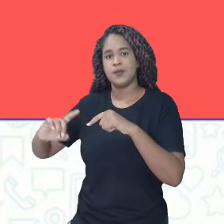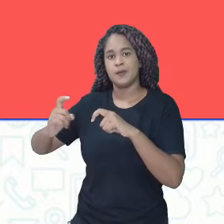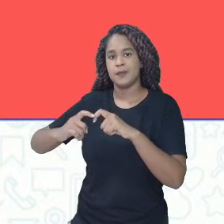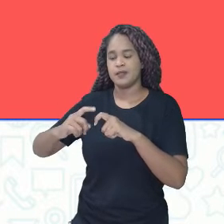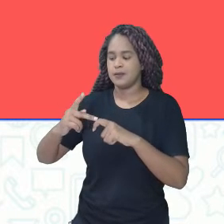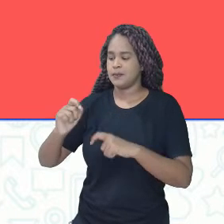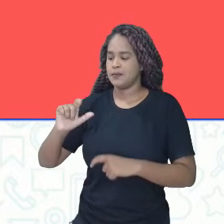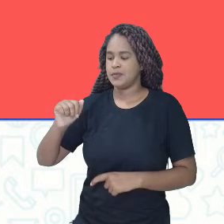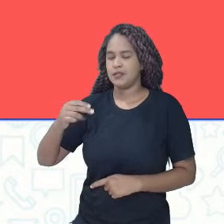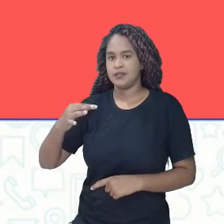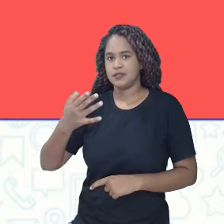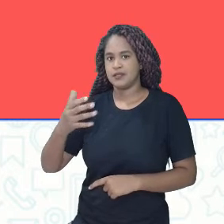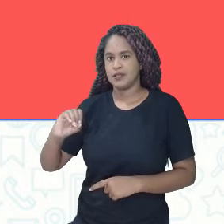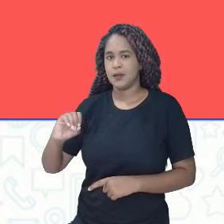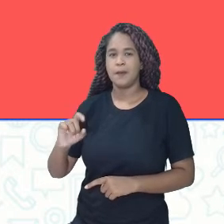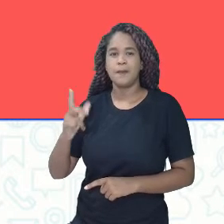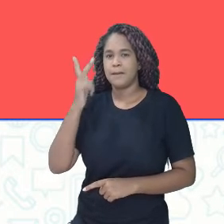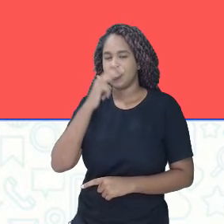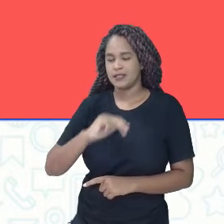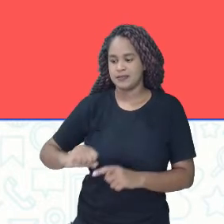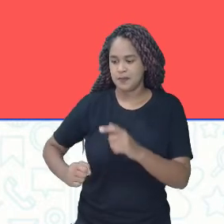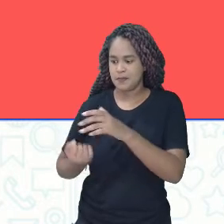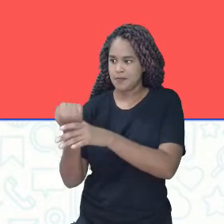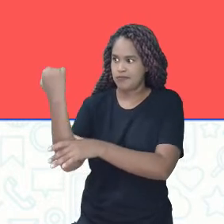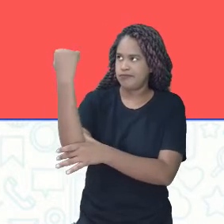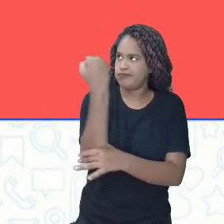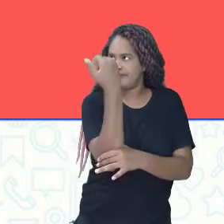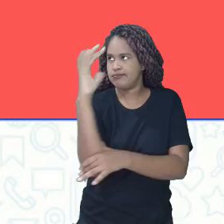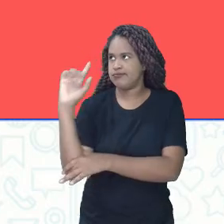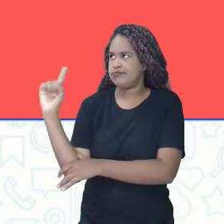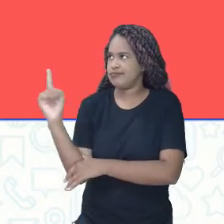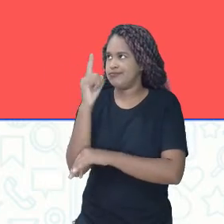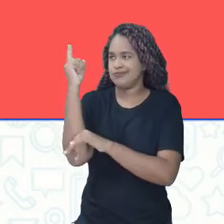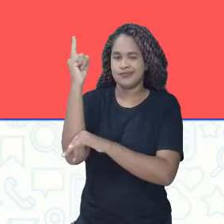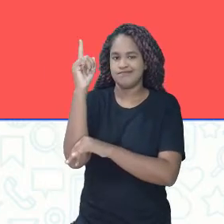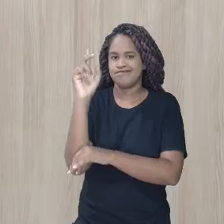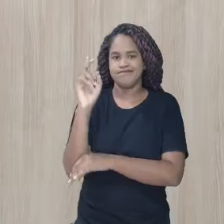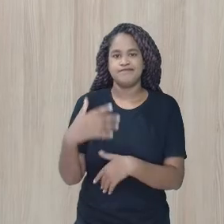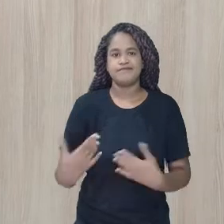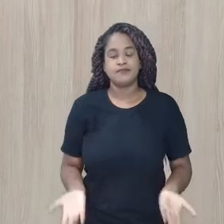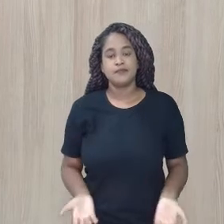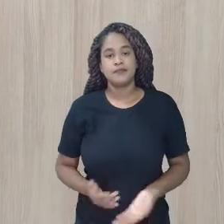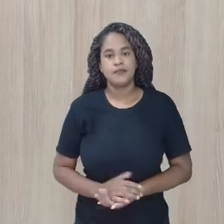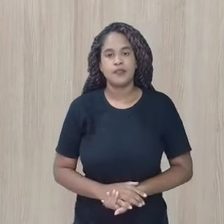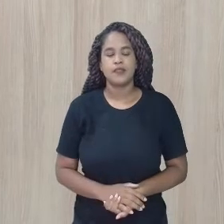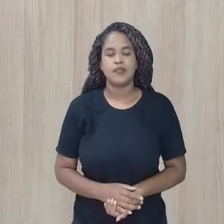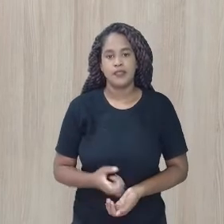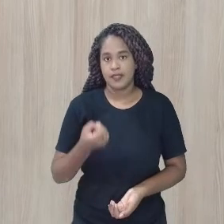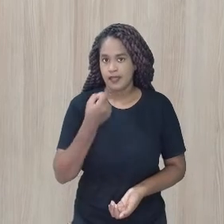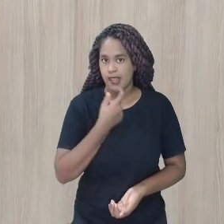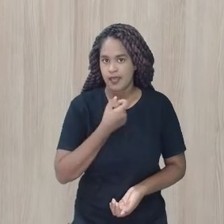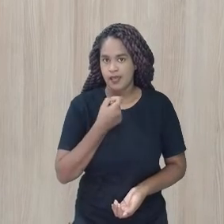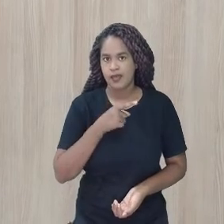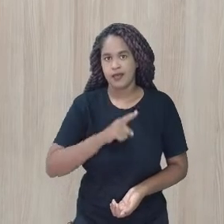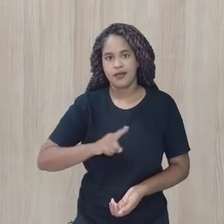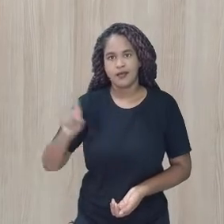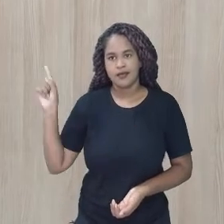palavra plantão aqui é como planta grande, não é? Então, o engraçado é isso. Vocês conseguem perceber?